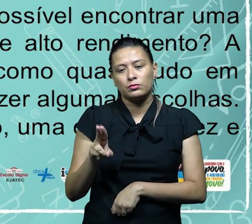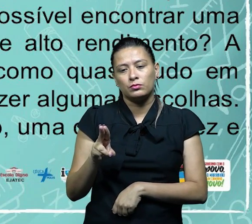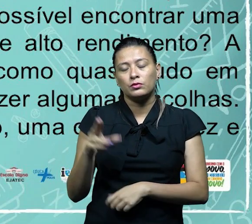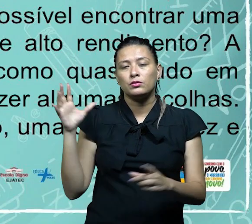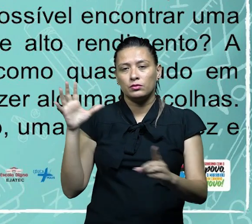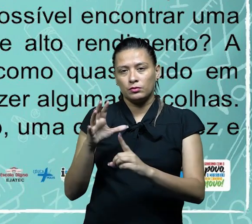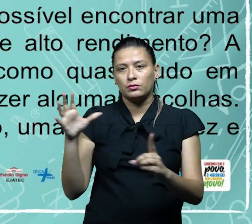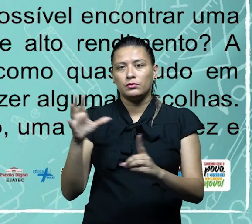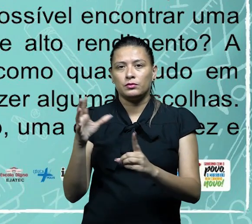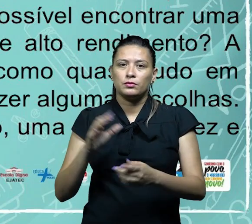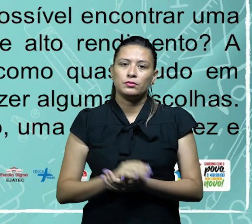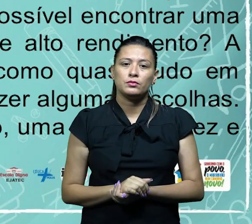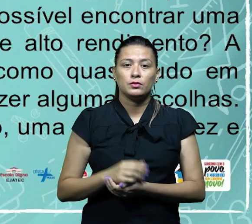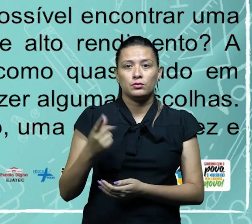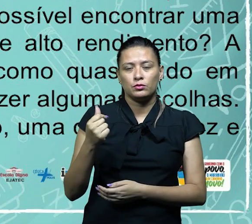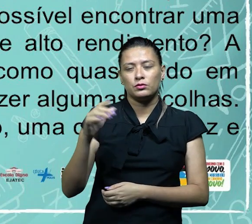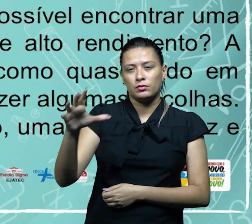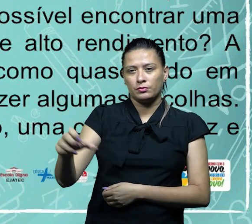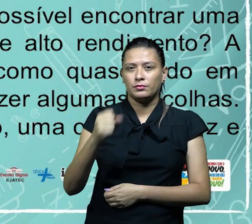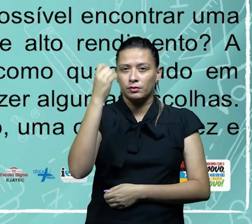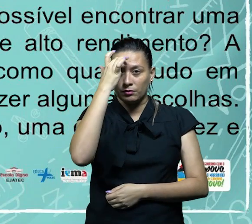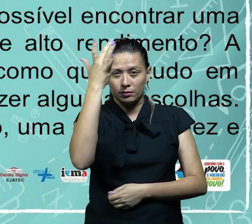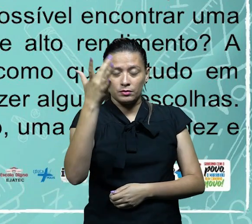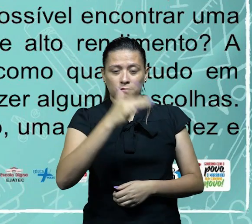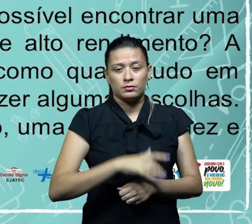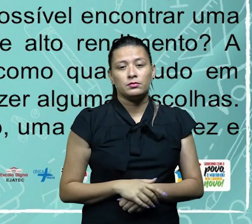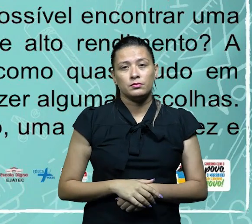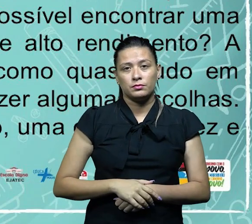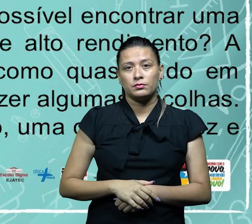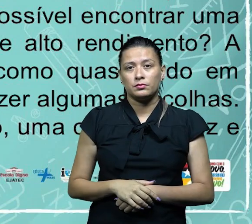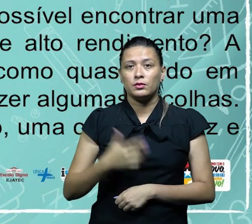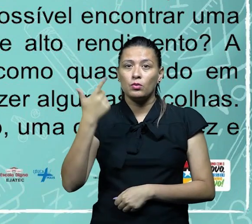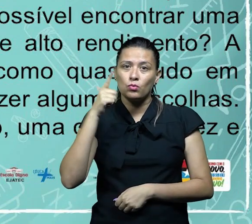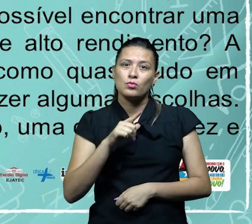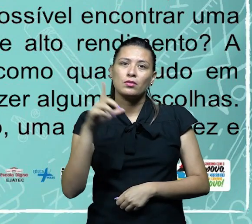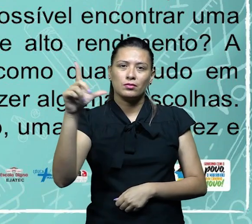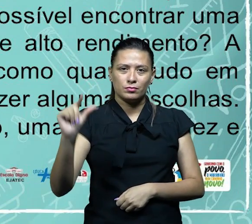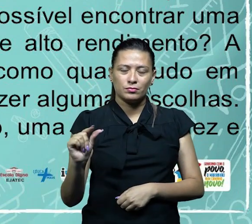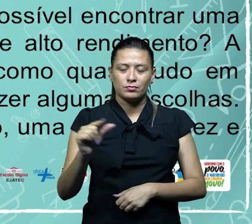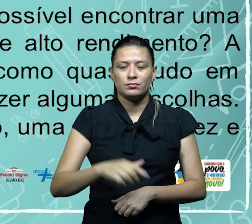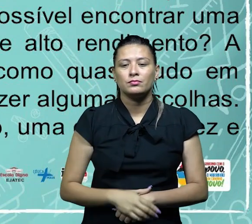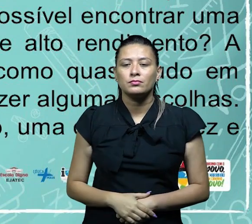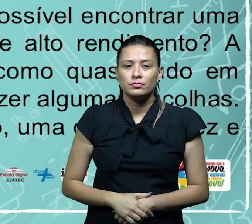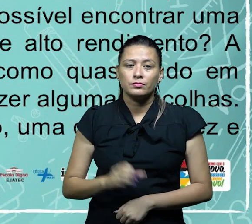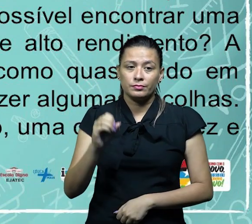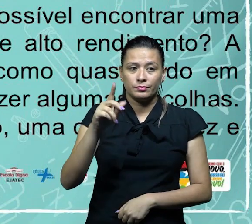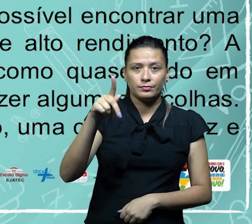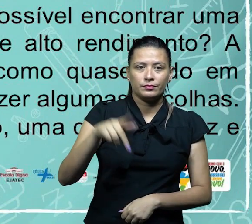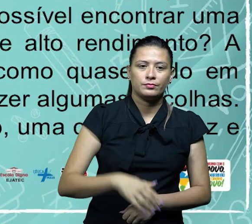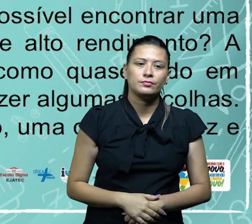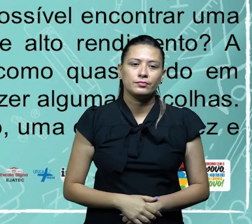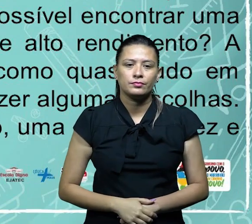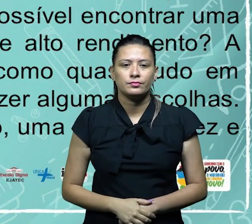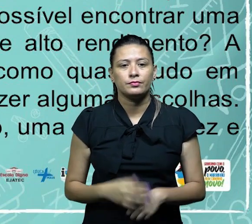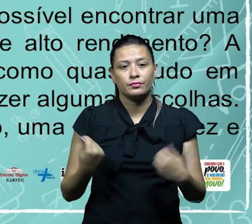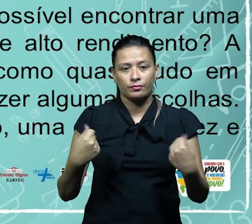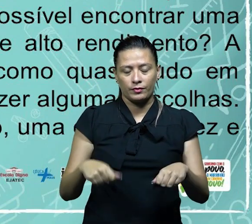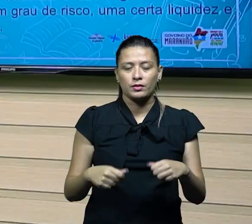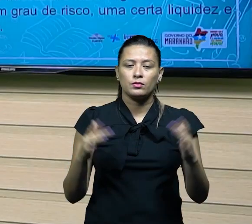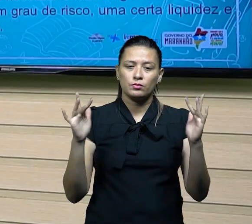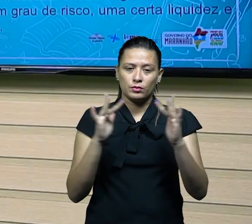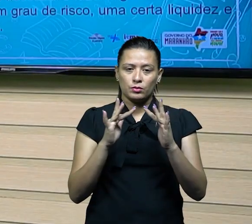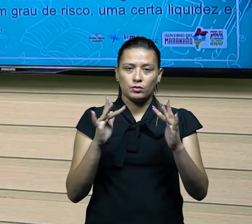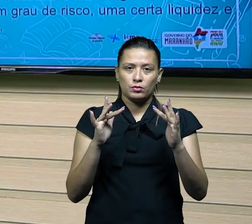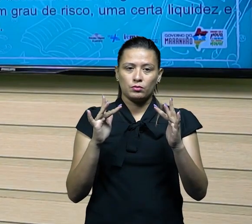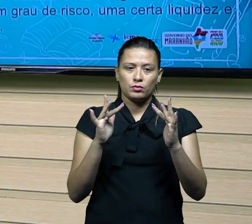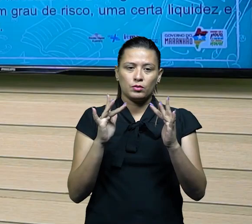possível combinar a tríade de investimentos em uma única aplicação, tá? Talvez essa seja a principal pergunta feita pelos investidores.